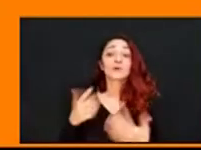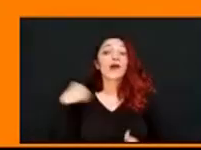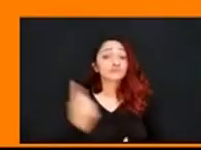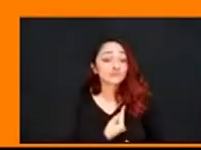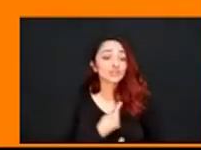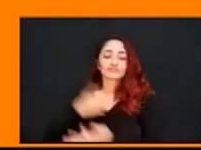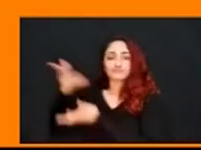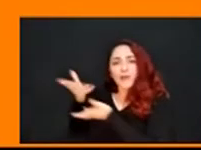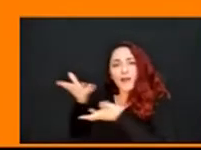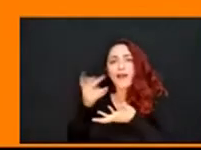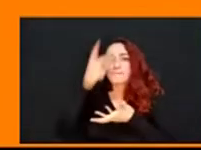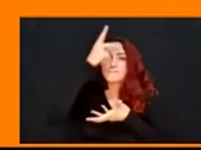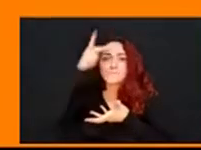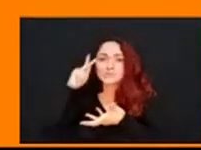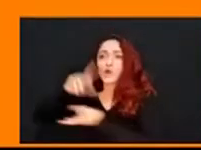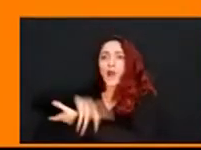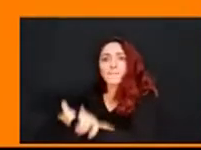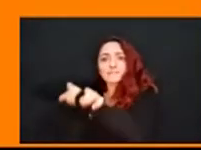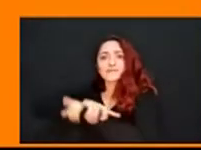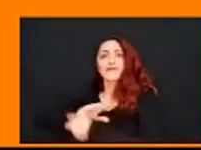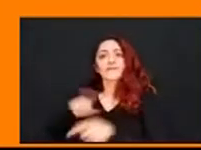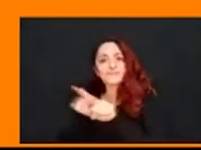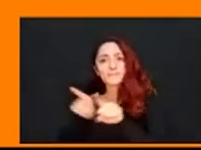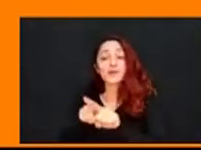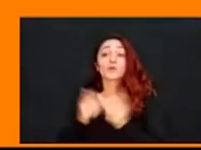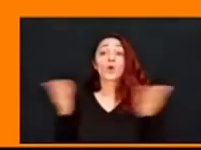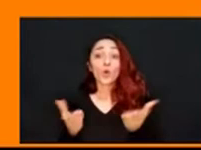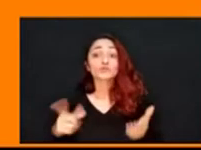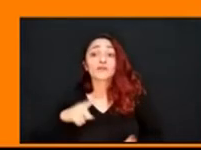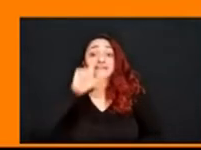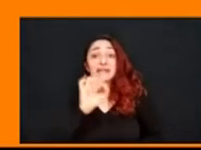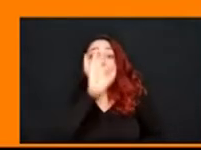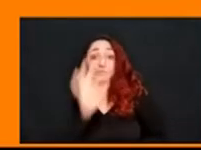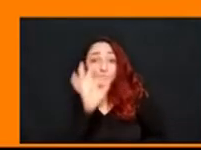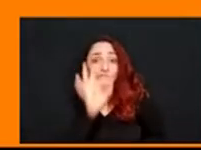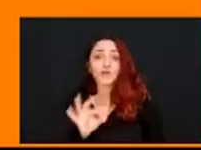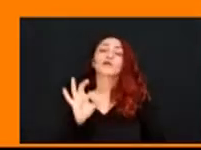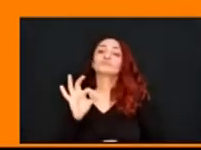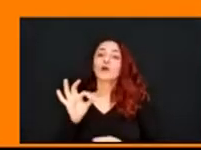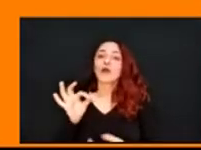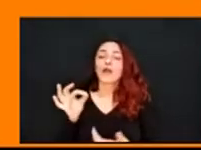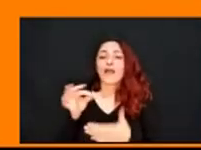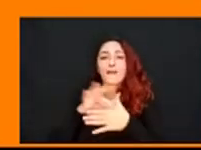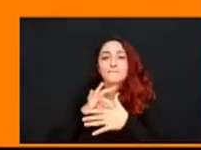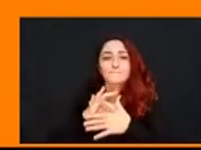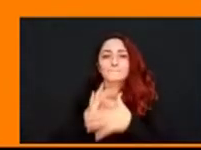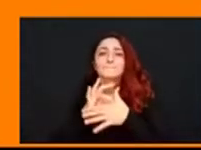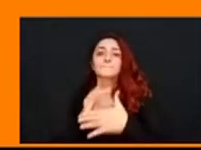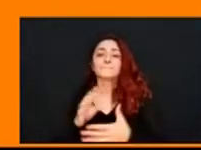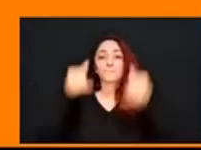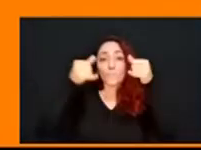hoje nós temos sem por cento da proteína bovina monitorada dos nossos fornecedores direto e